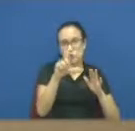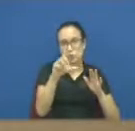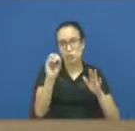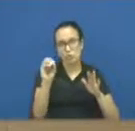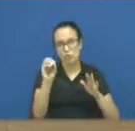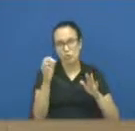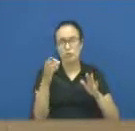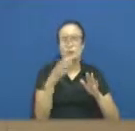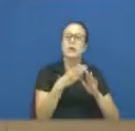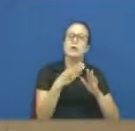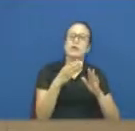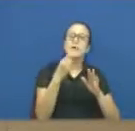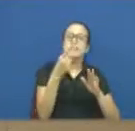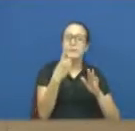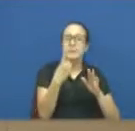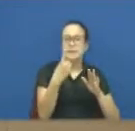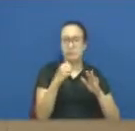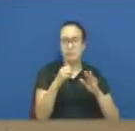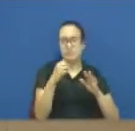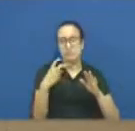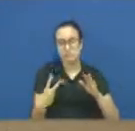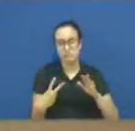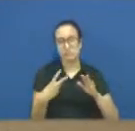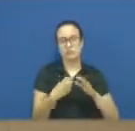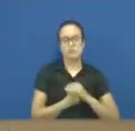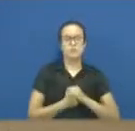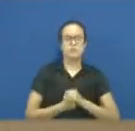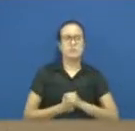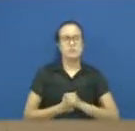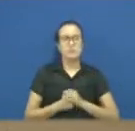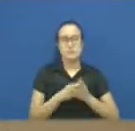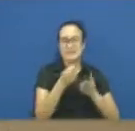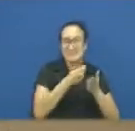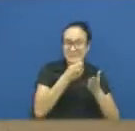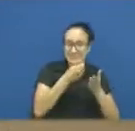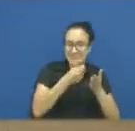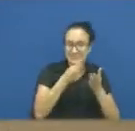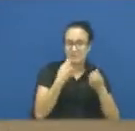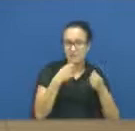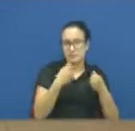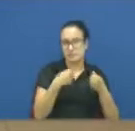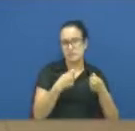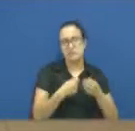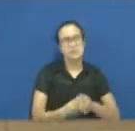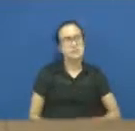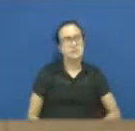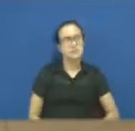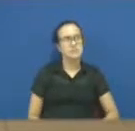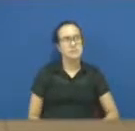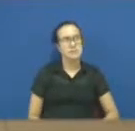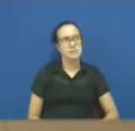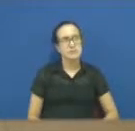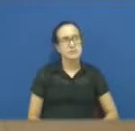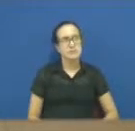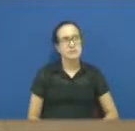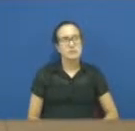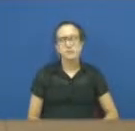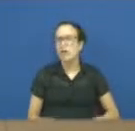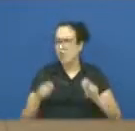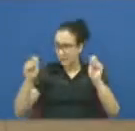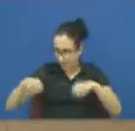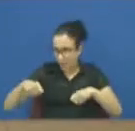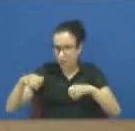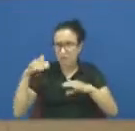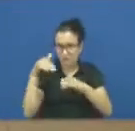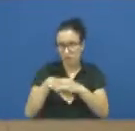deverá constar antecedendo o parágrafo 1º. Há entendimento para que possamos votar a correção de inexatidão